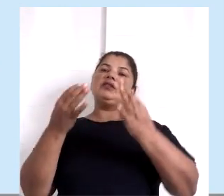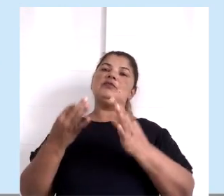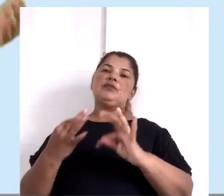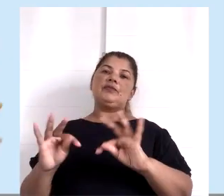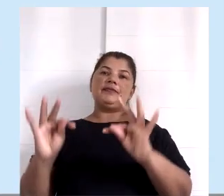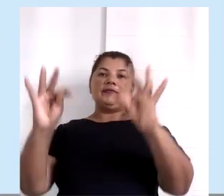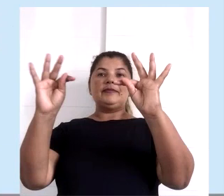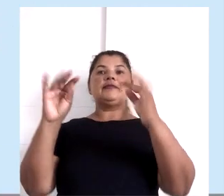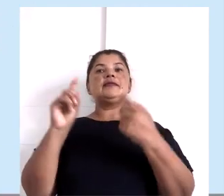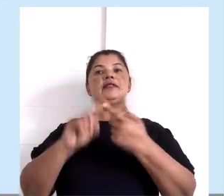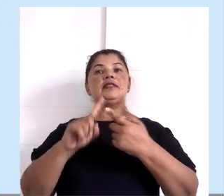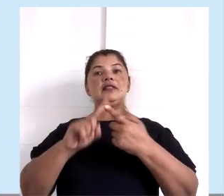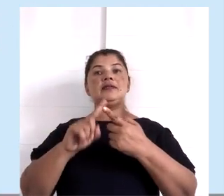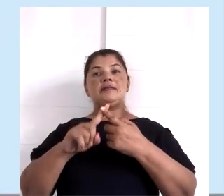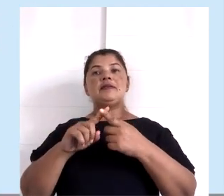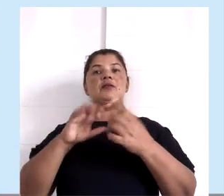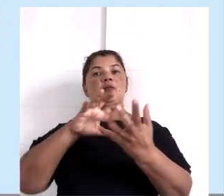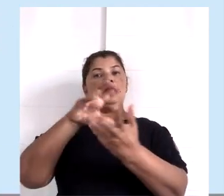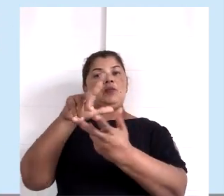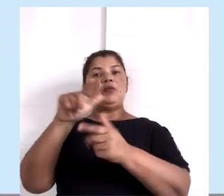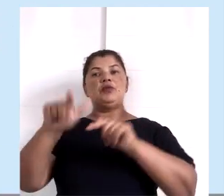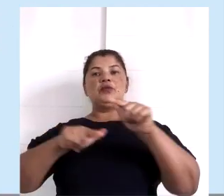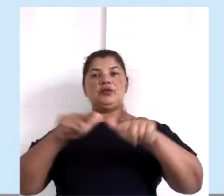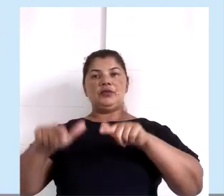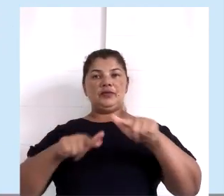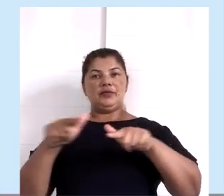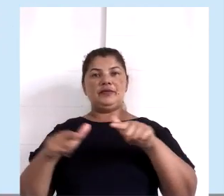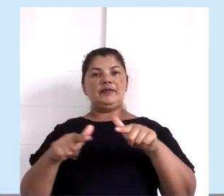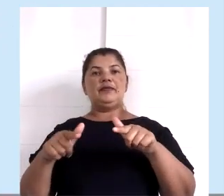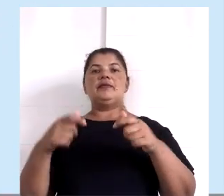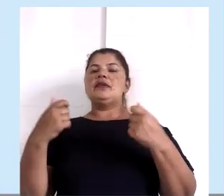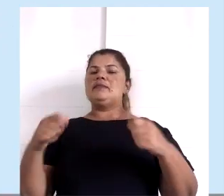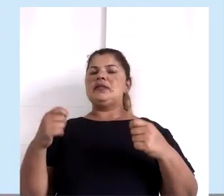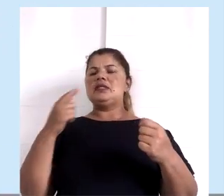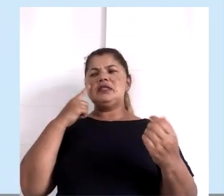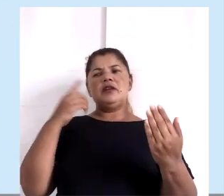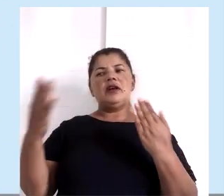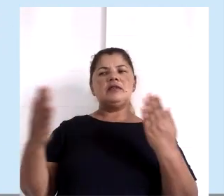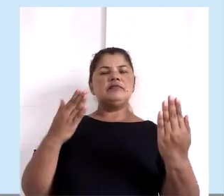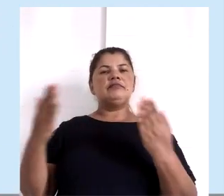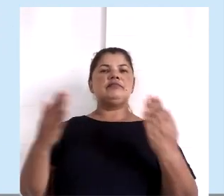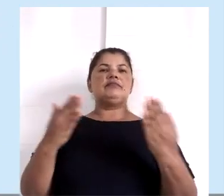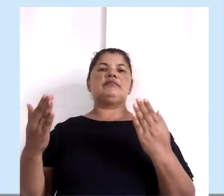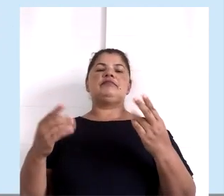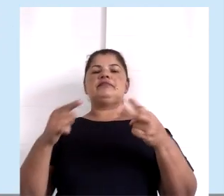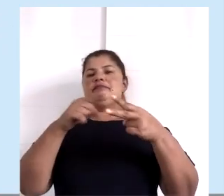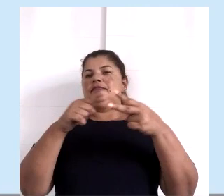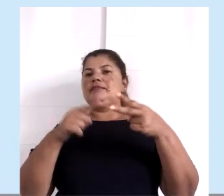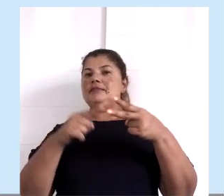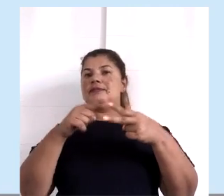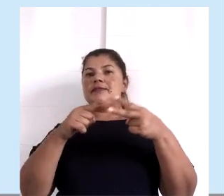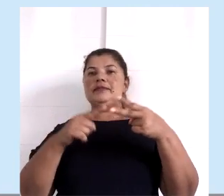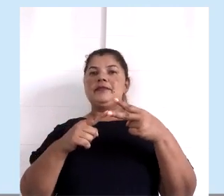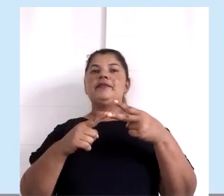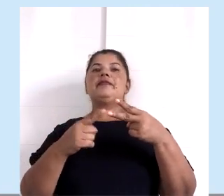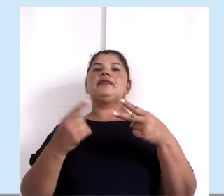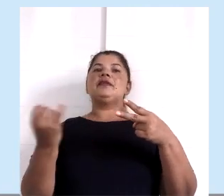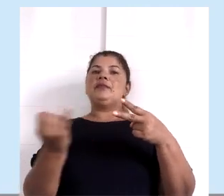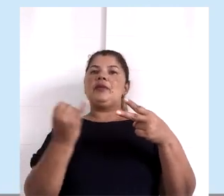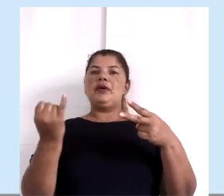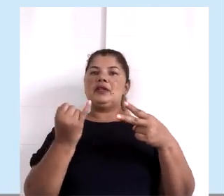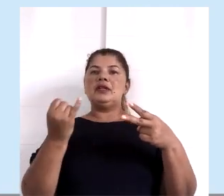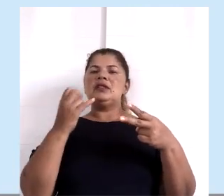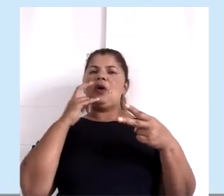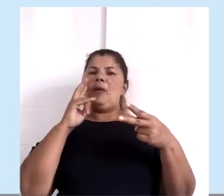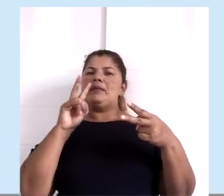tecnologia, como também para o mundo do trabalho. É interessante que a gente observe esses dois pontos e vão ser pontos que vocês